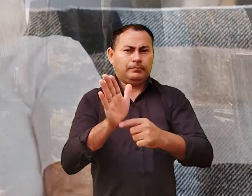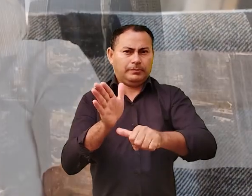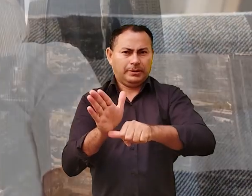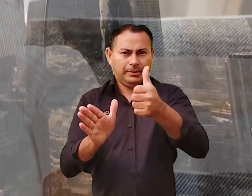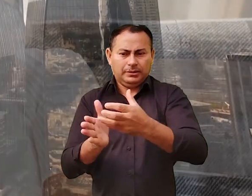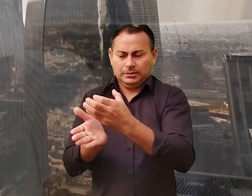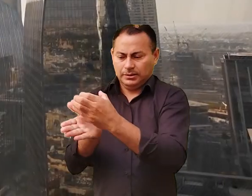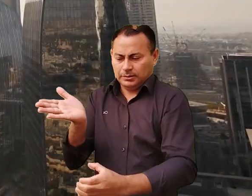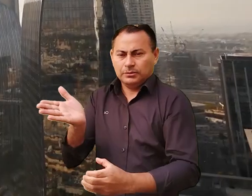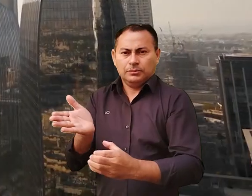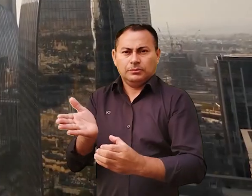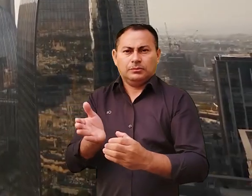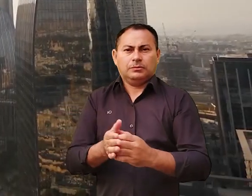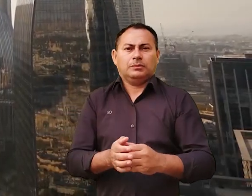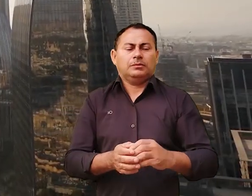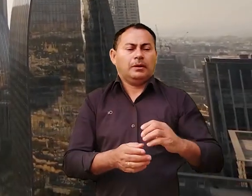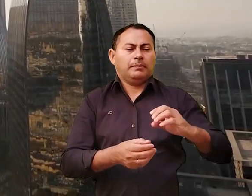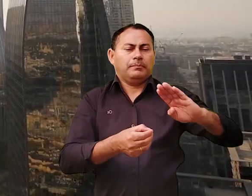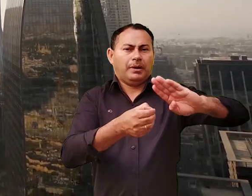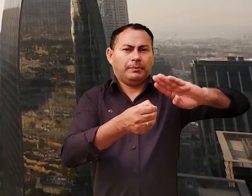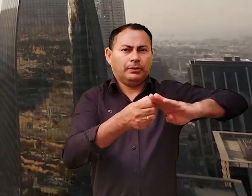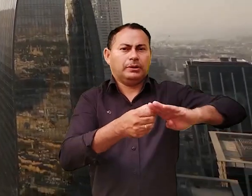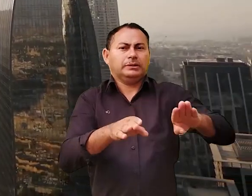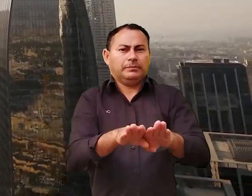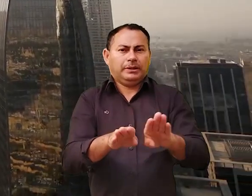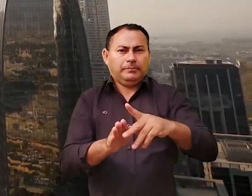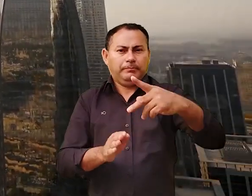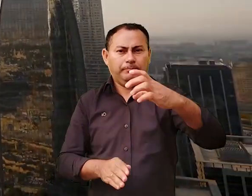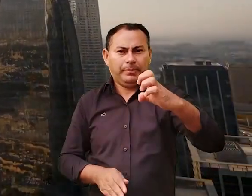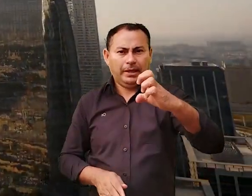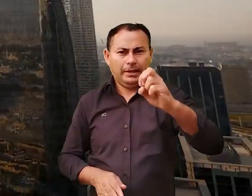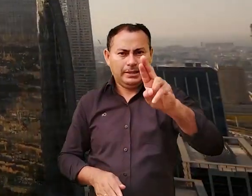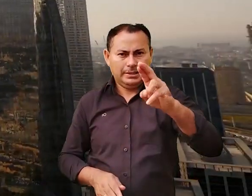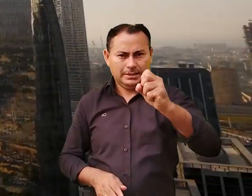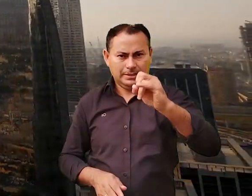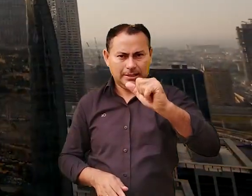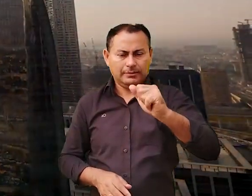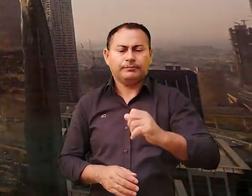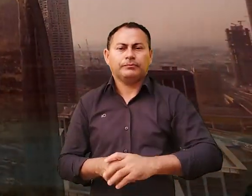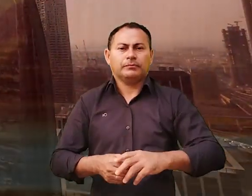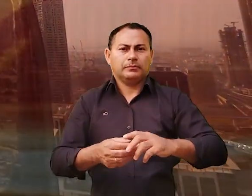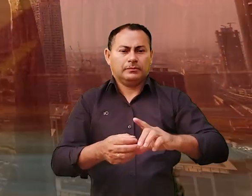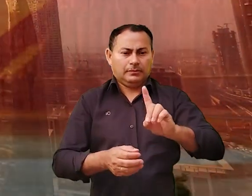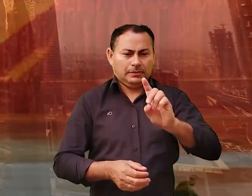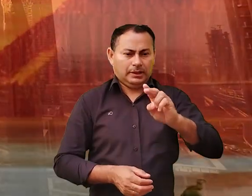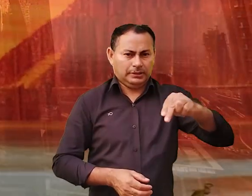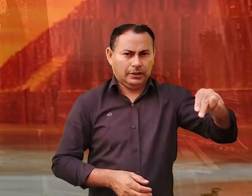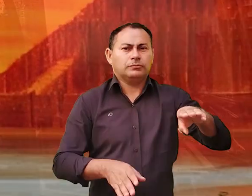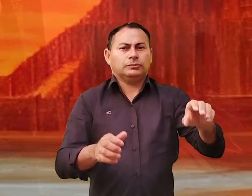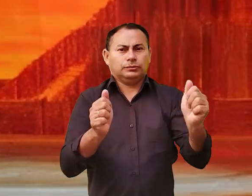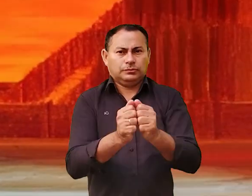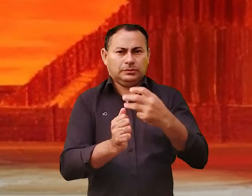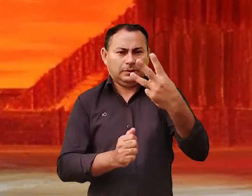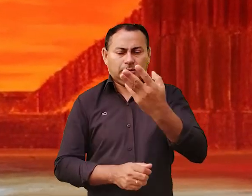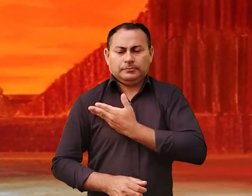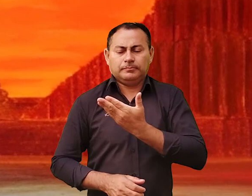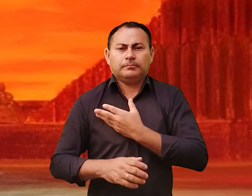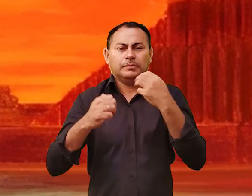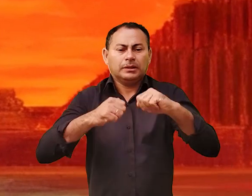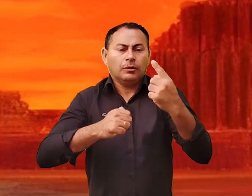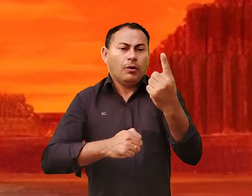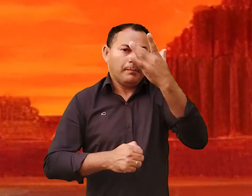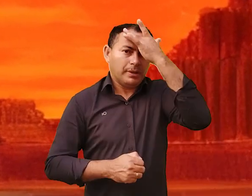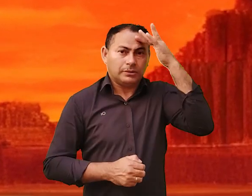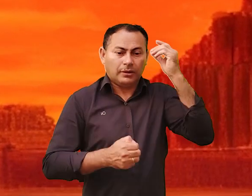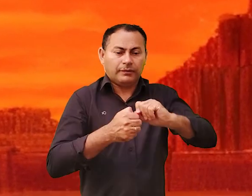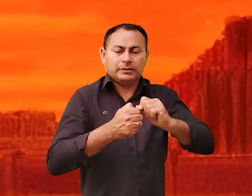nos primeiros 6 capítulos do livro, Babilônia e Pérsia. Além de Daniel e seus 3 amigos, também precisaríamos de um